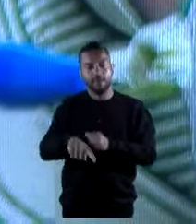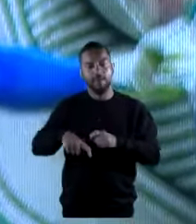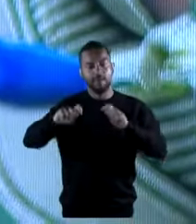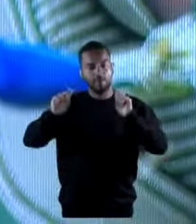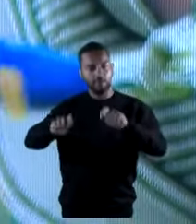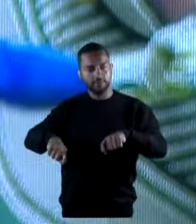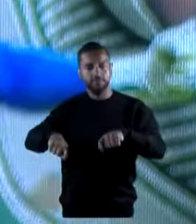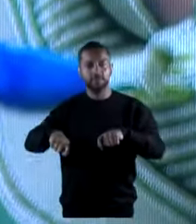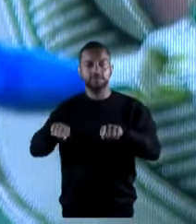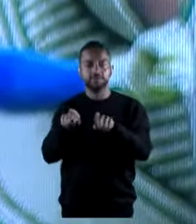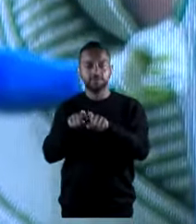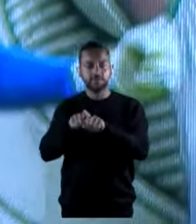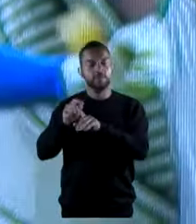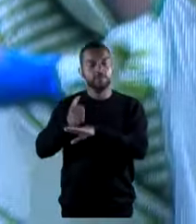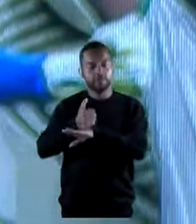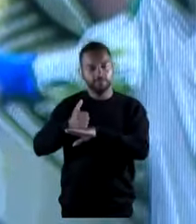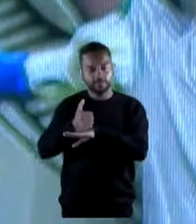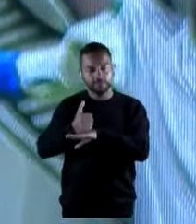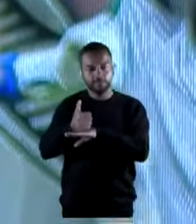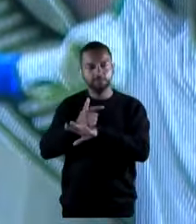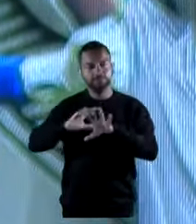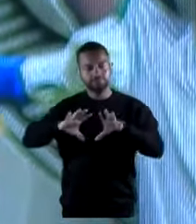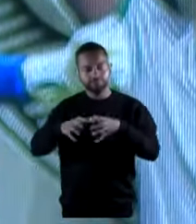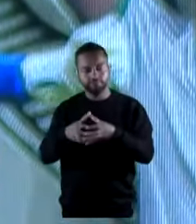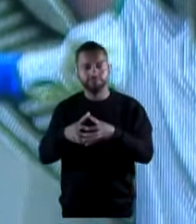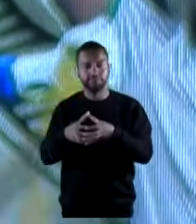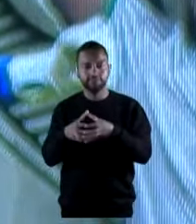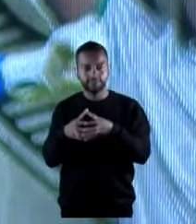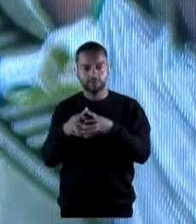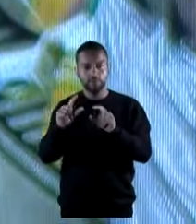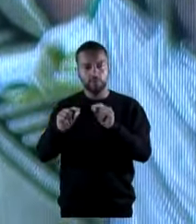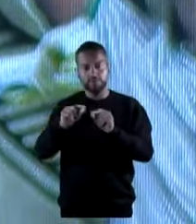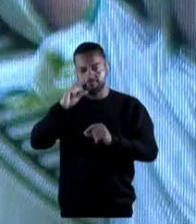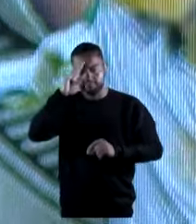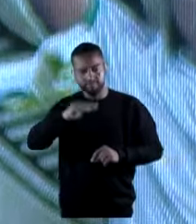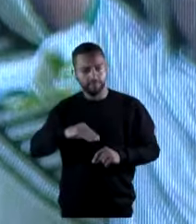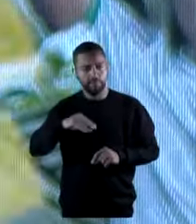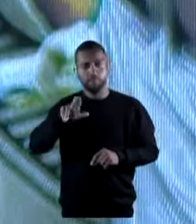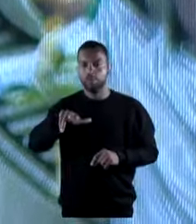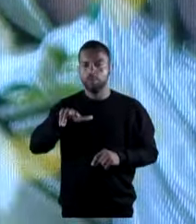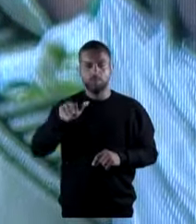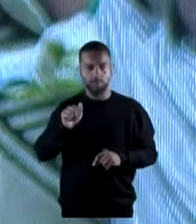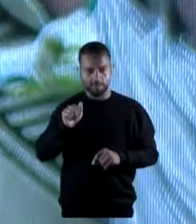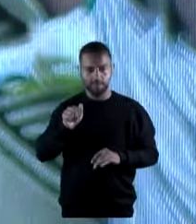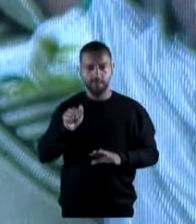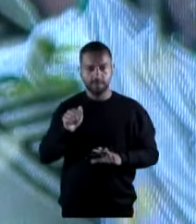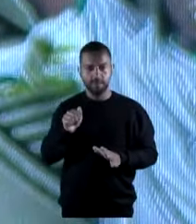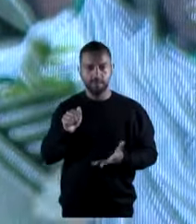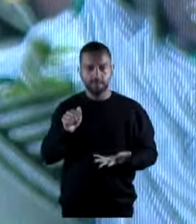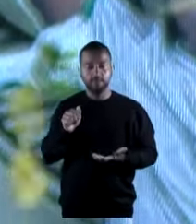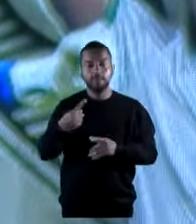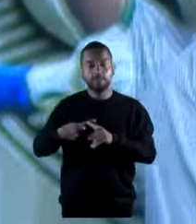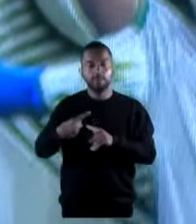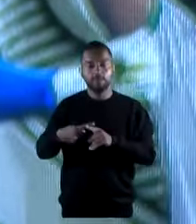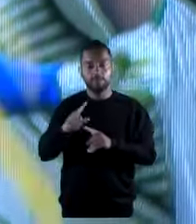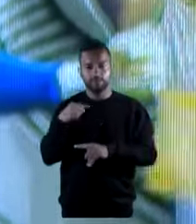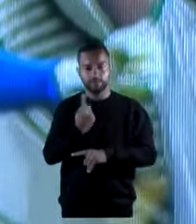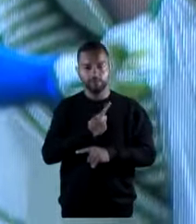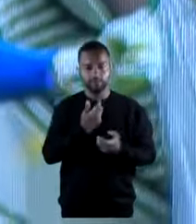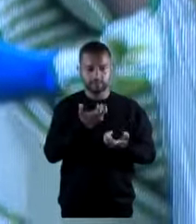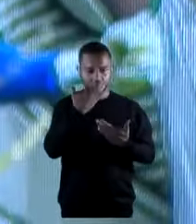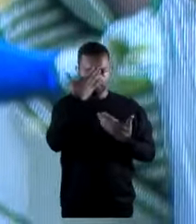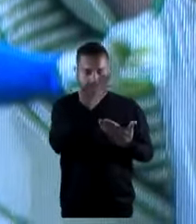competente, profissional, aguerrida, que não desiste nunca. Eu queria agradecer aos